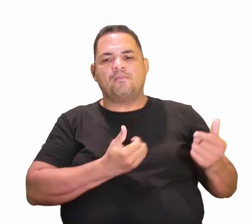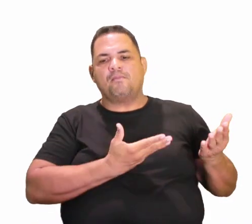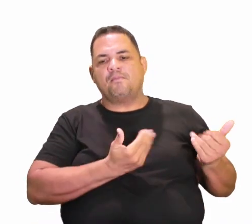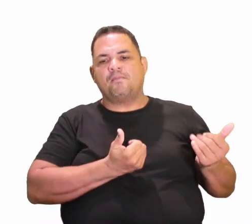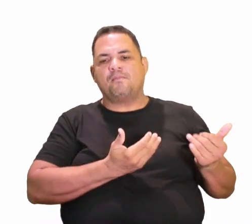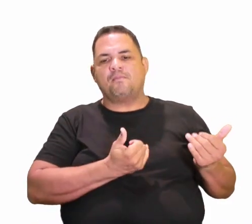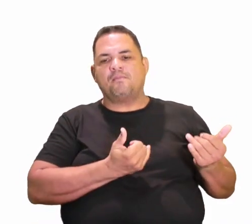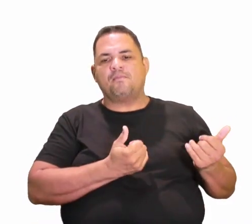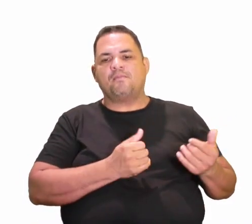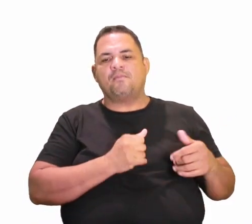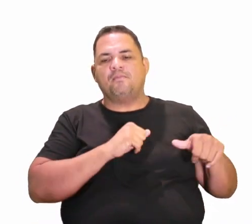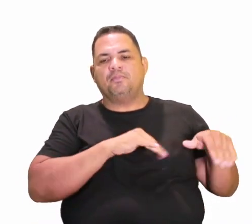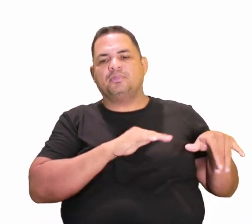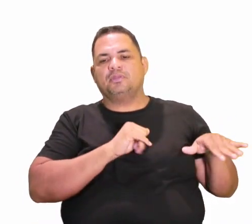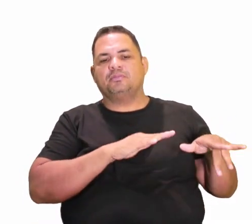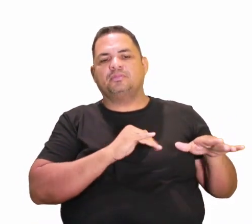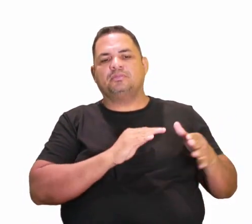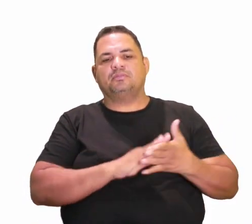September,